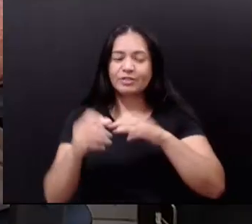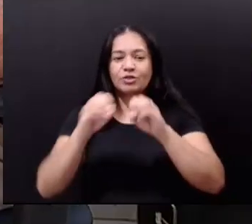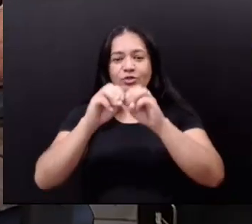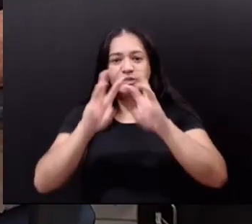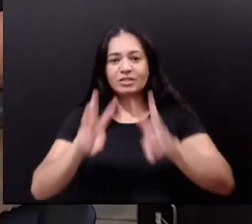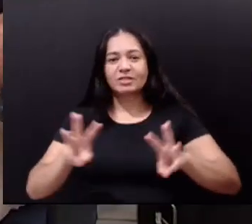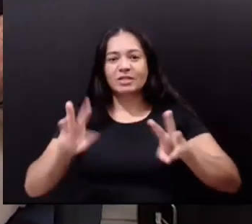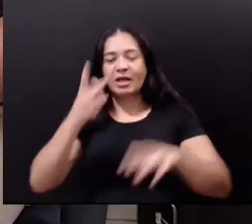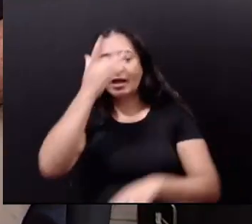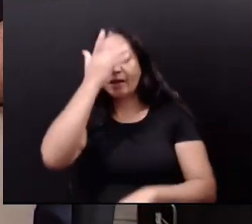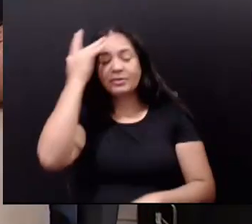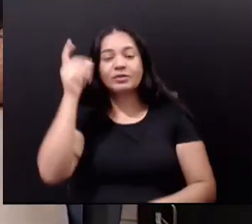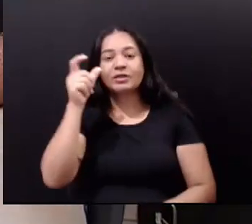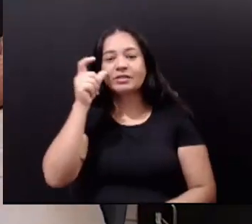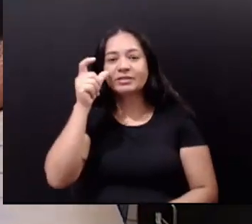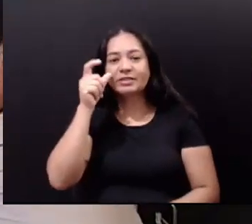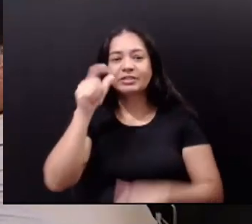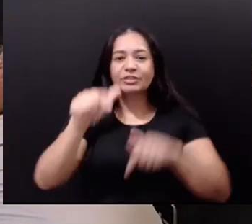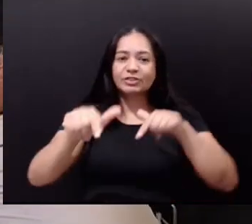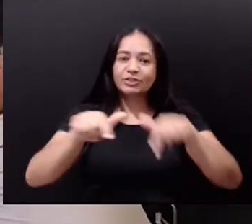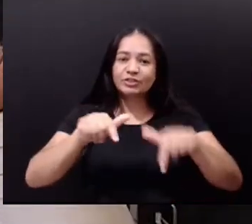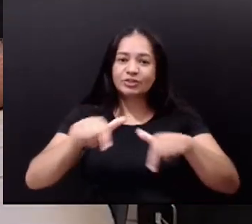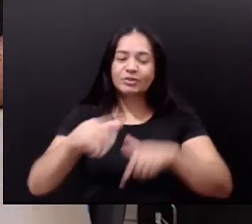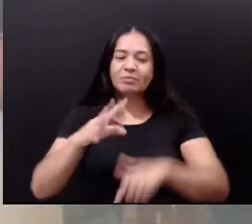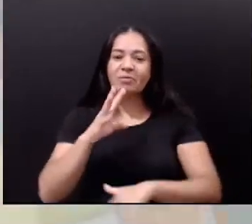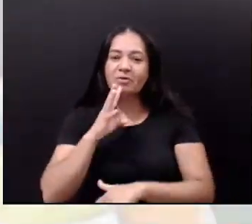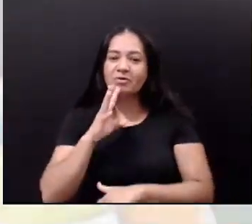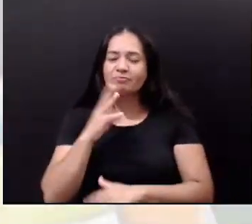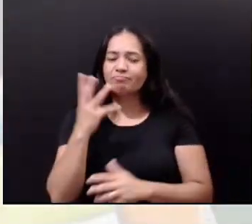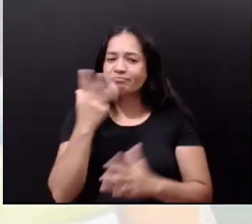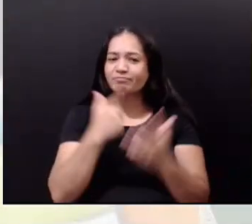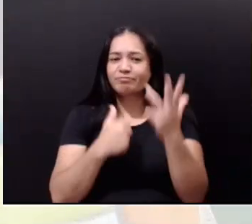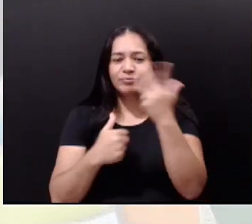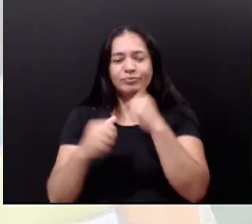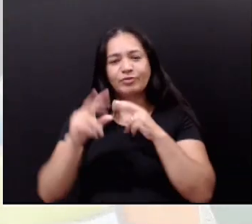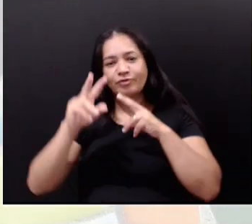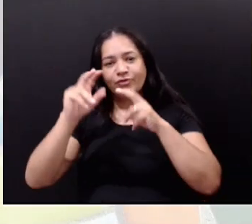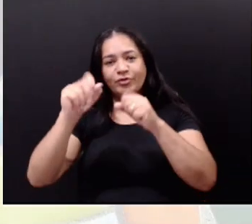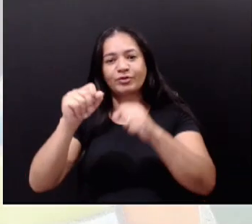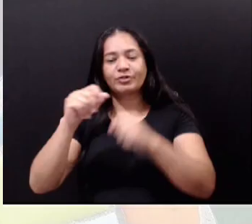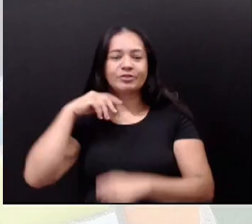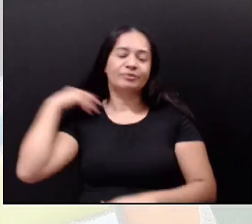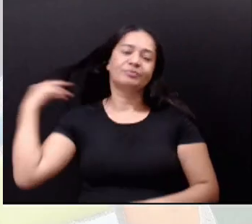conhecer esse trabalho tão bonito, tão fortificado já na cidade, né? Sim, o nosso site é